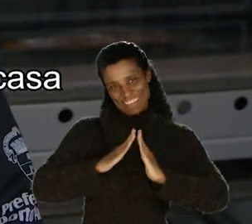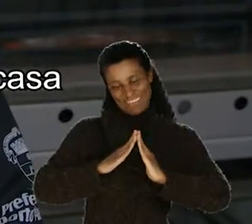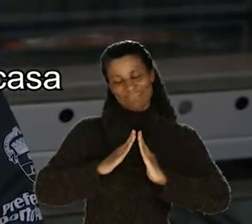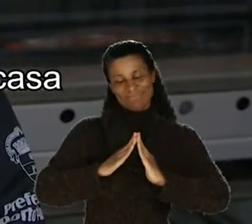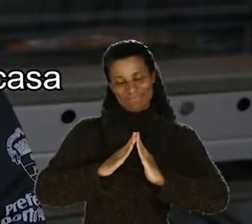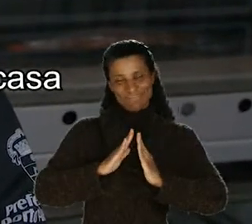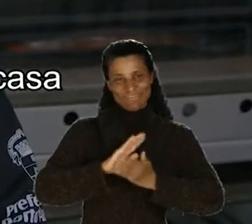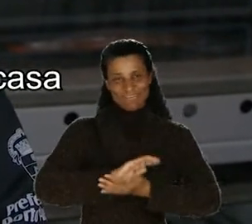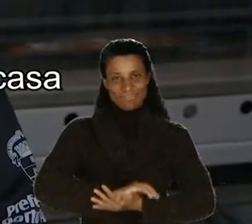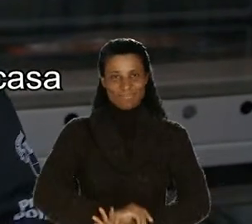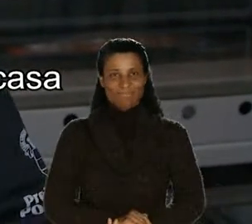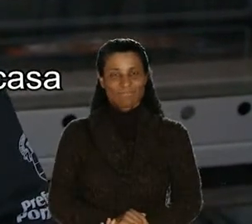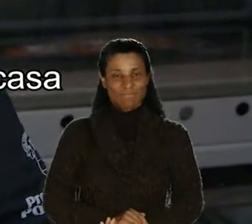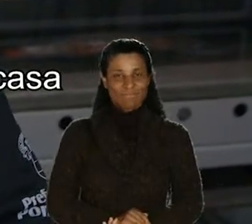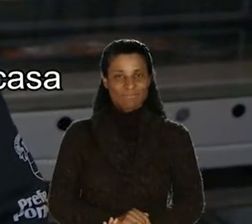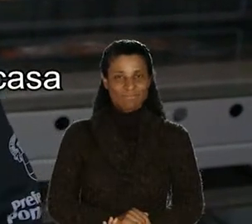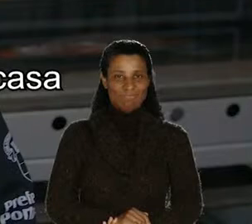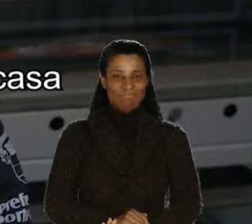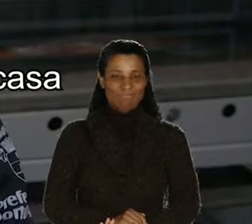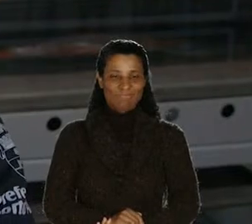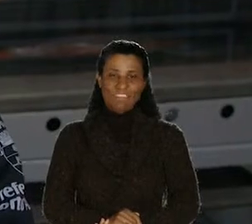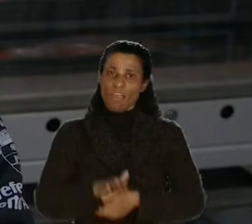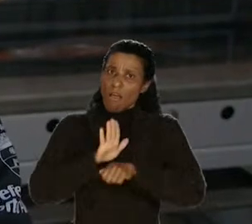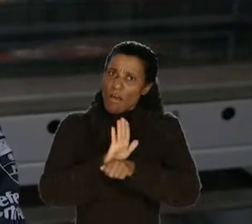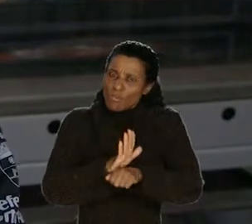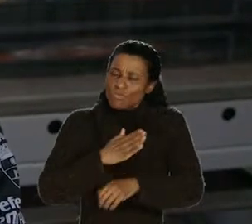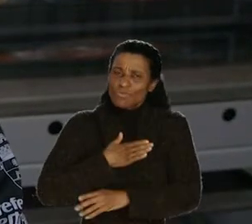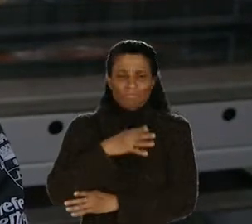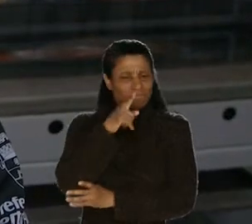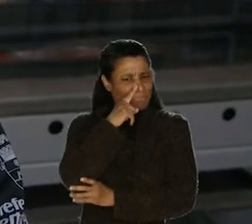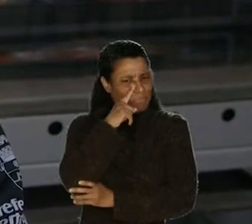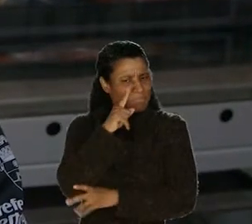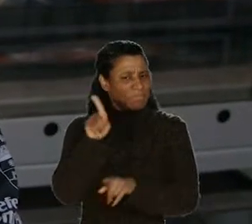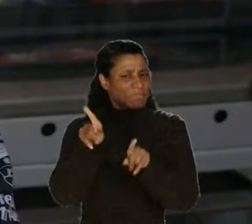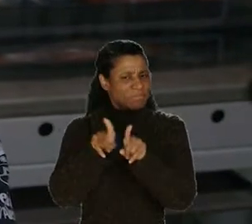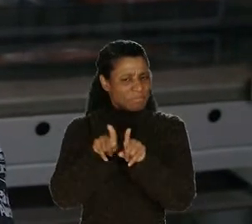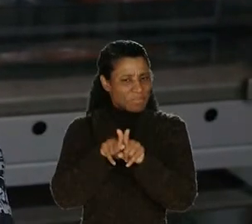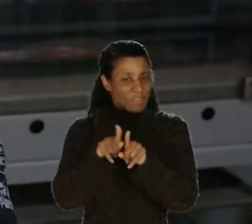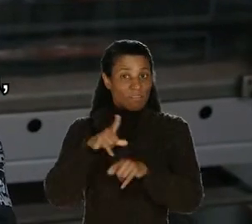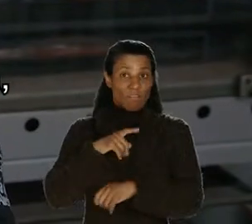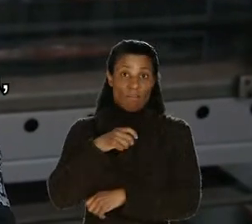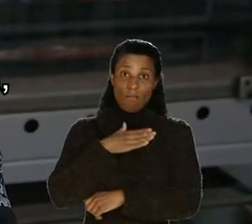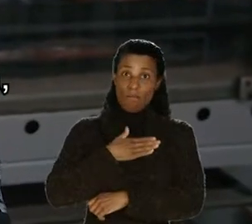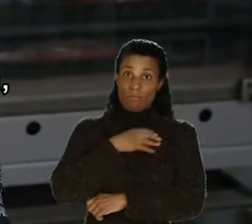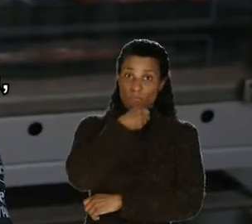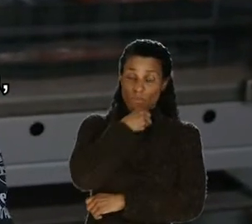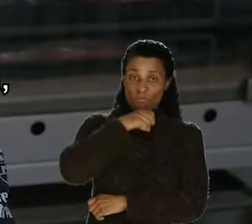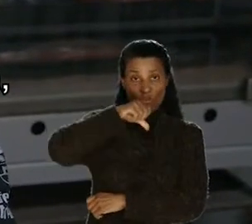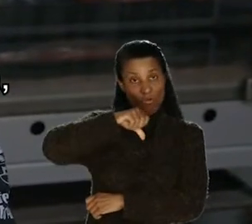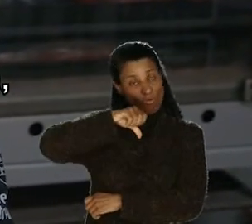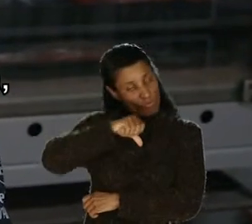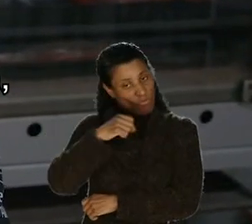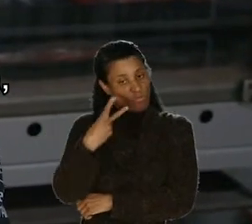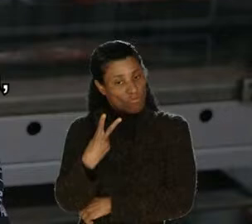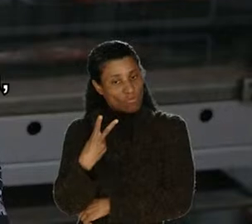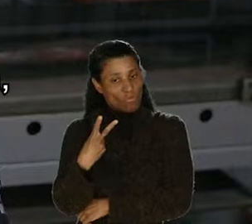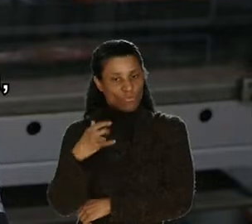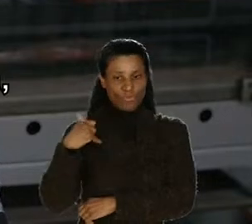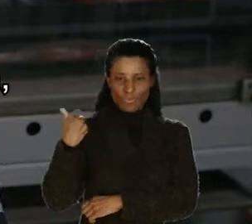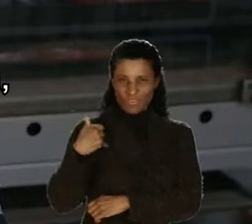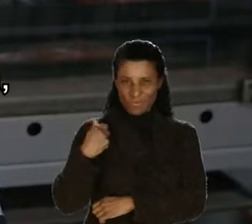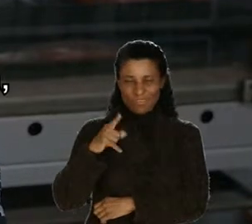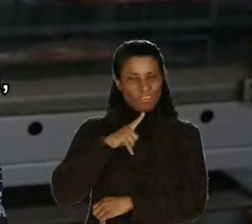Eu faço muita coisa em casa. Ajudo a minha mãe, ajudo a minha família. Tenho a minha avó na vida de